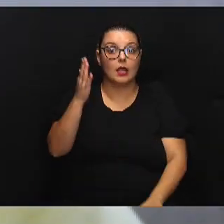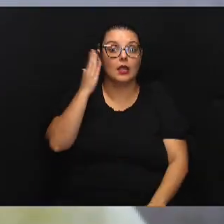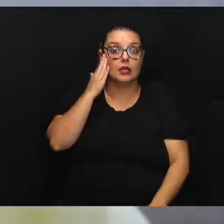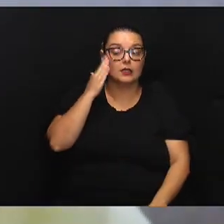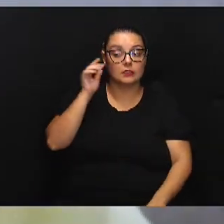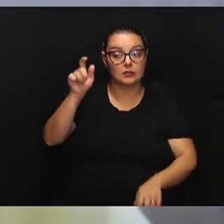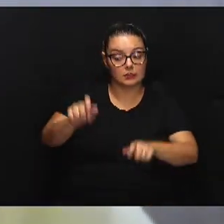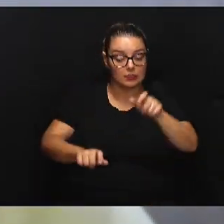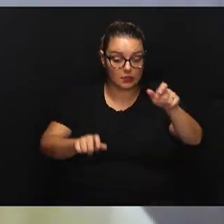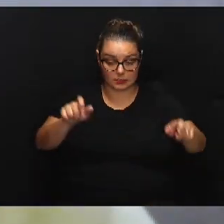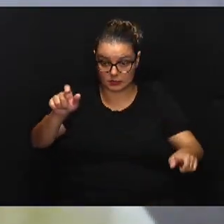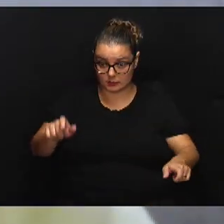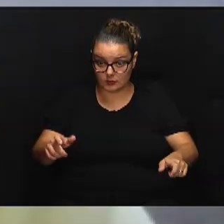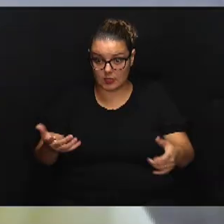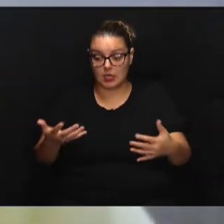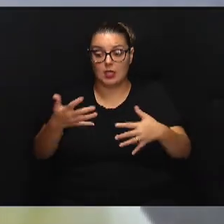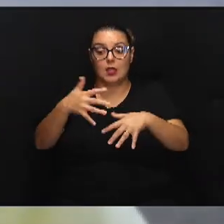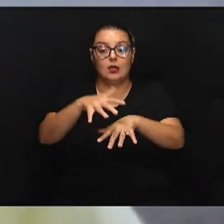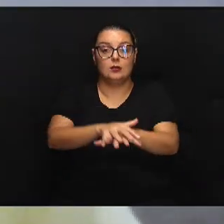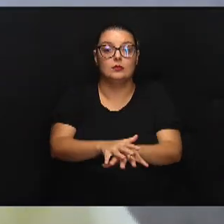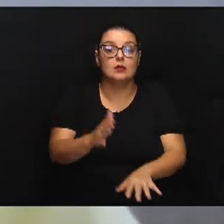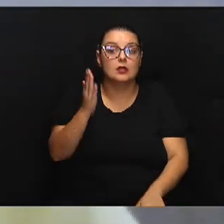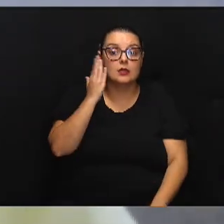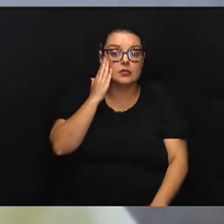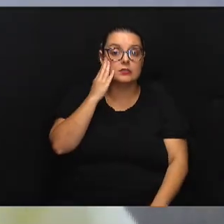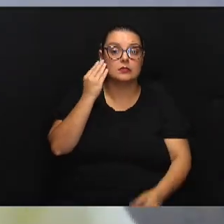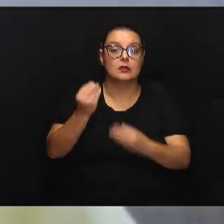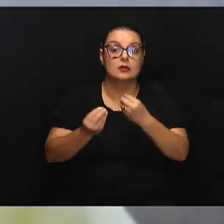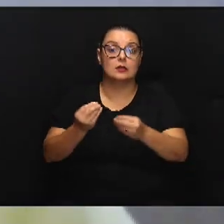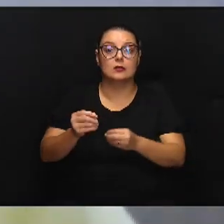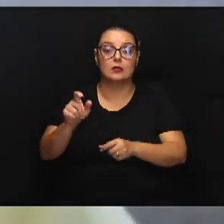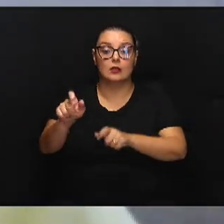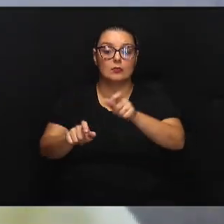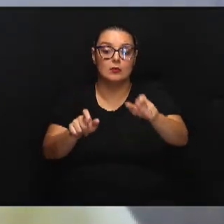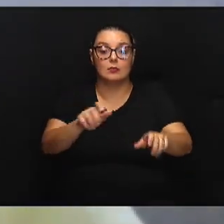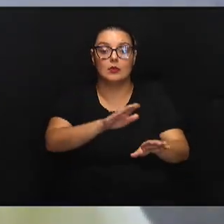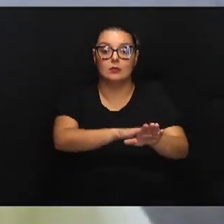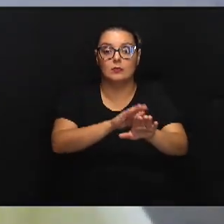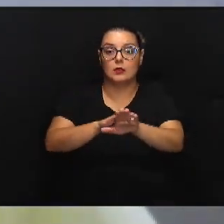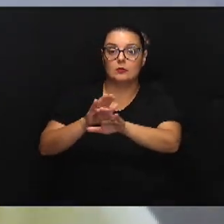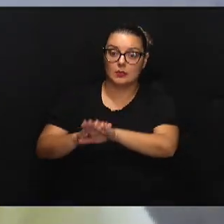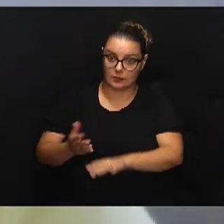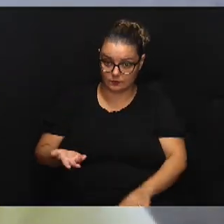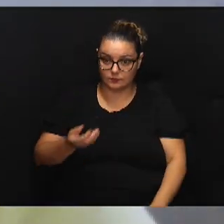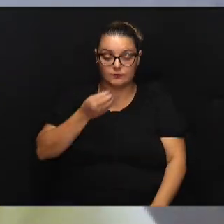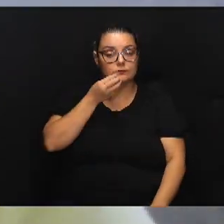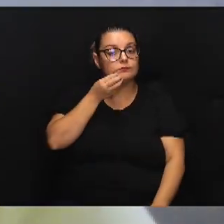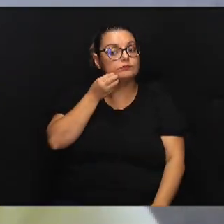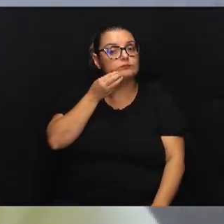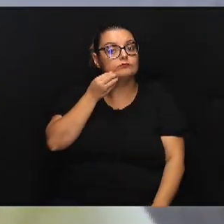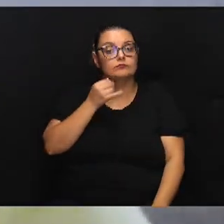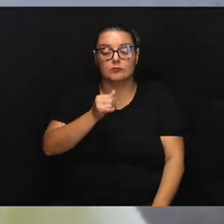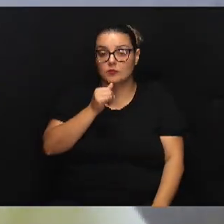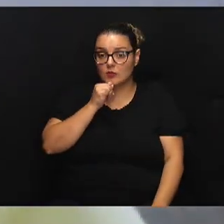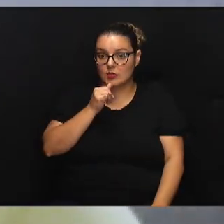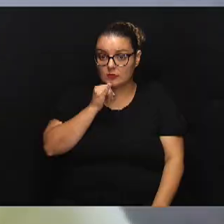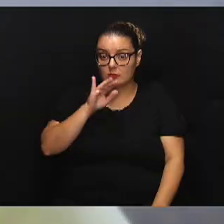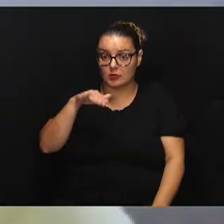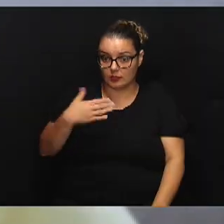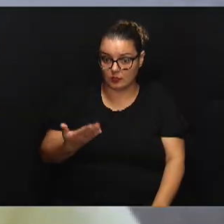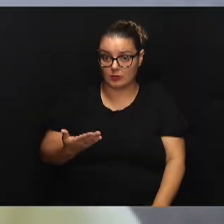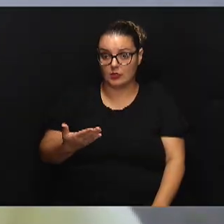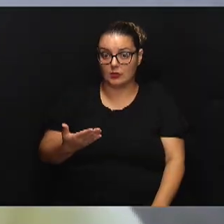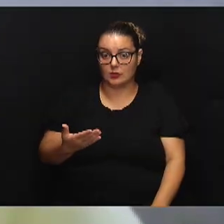outro. Incluir é saber como o outro funciona. Tá? Por exemplo, quando eu quebrei o